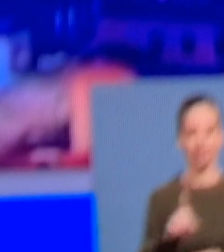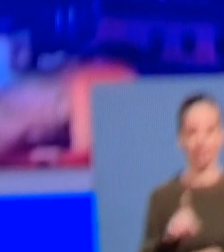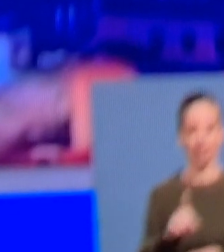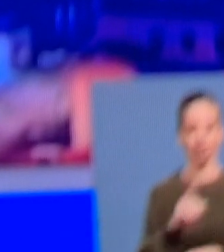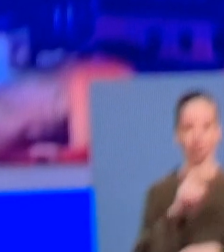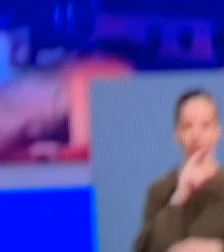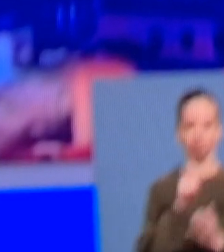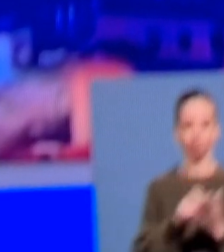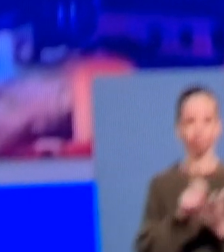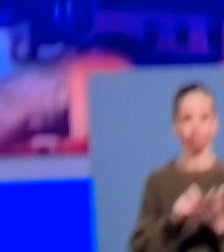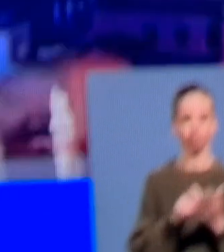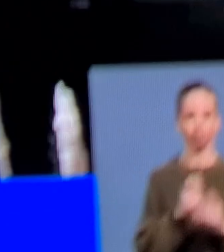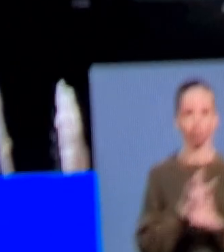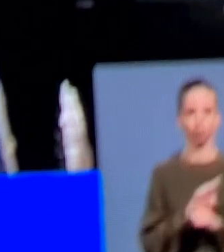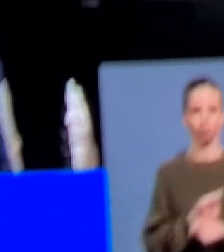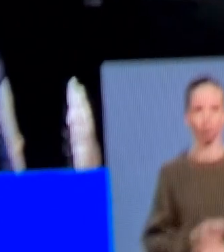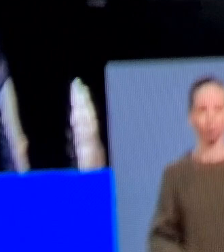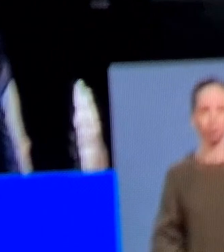autos de notícia.